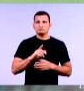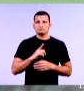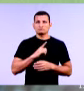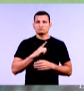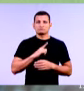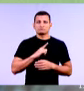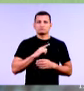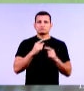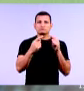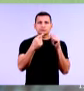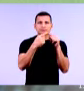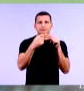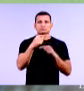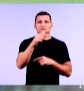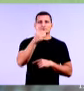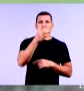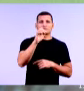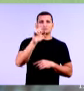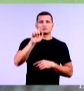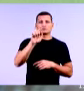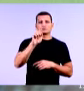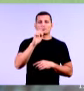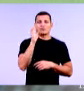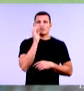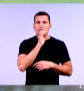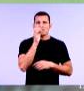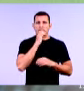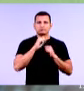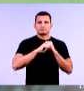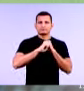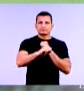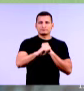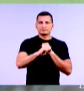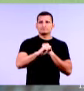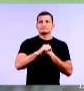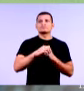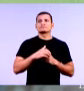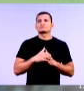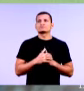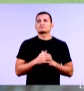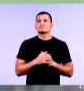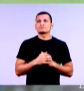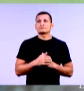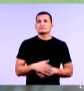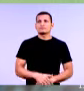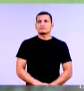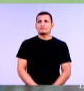segundo. Uma velocidade fantástica, né? Fantástica porque você tem aí,